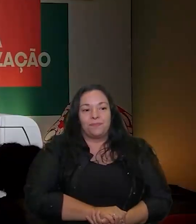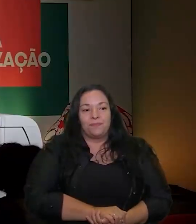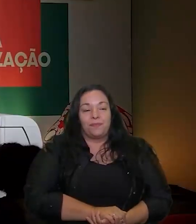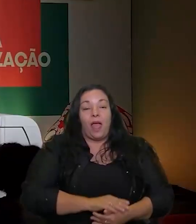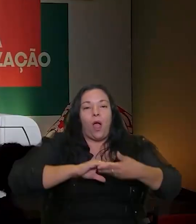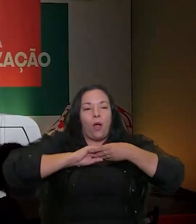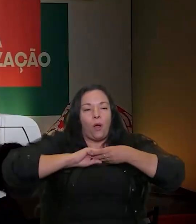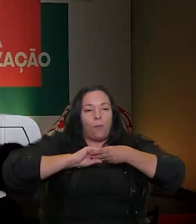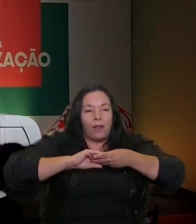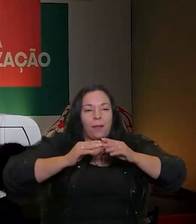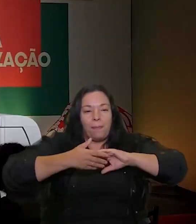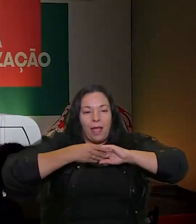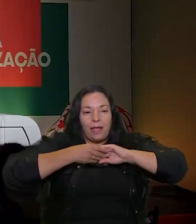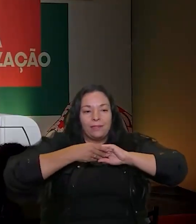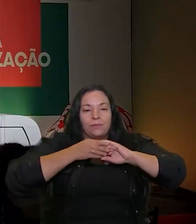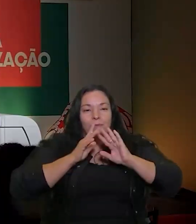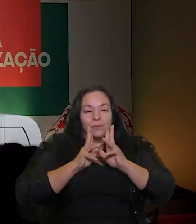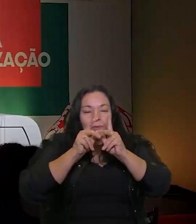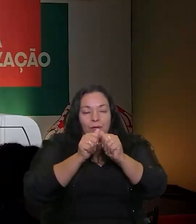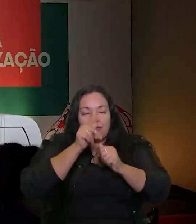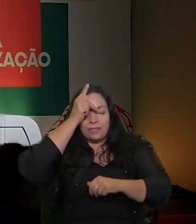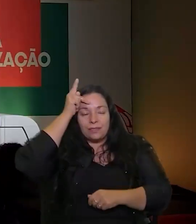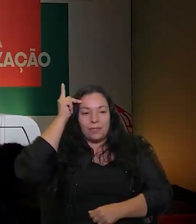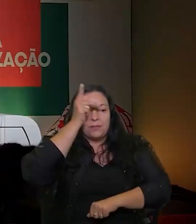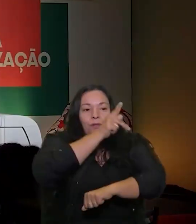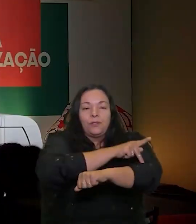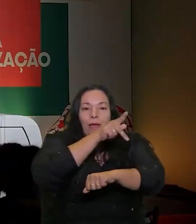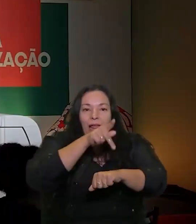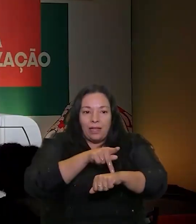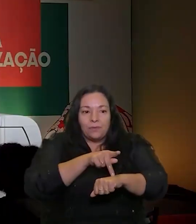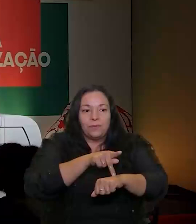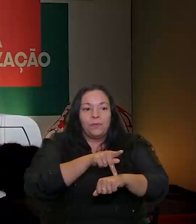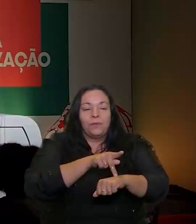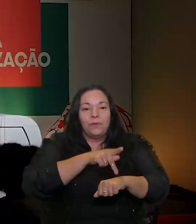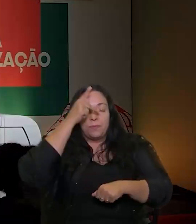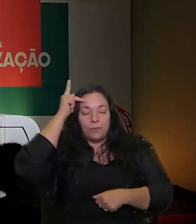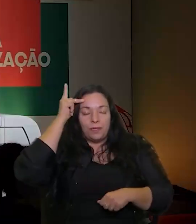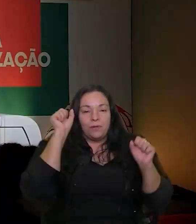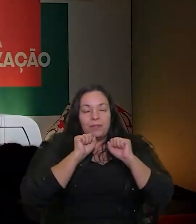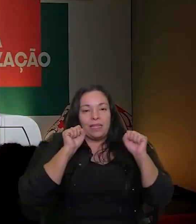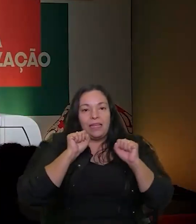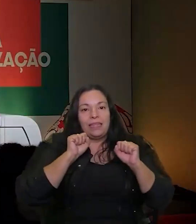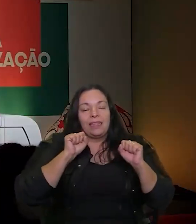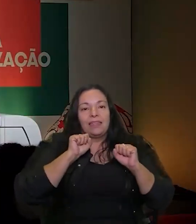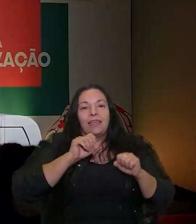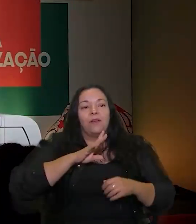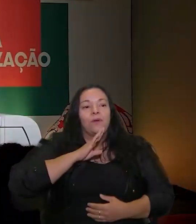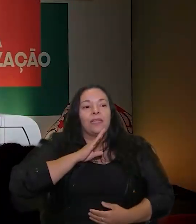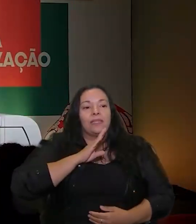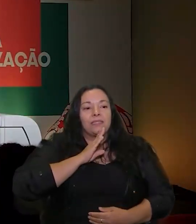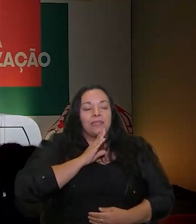Cumprimento todas as pessoas de Paracatu na figura, por exemplo, de uma pessoa muito querida que eu conheci naquela ocasião, que é a